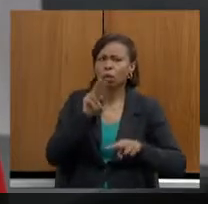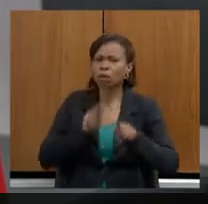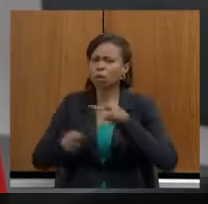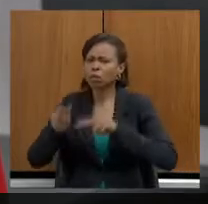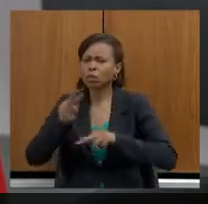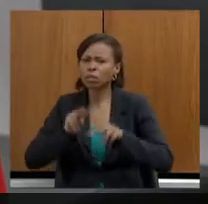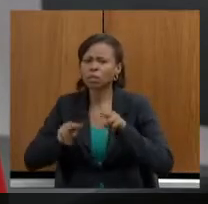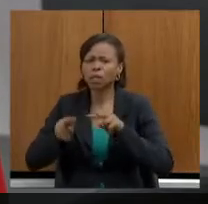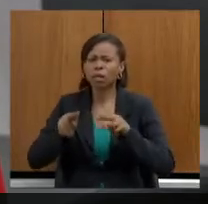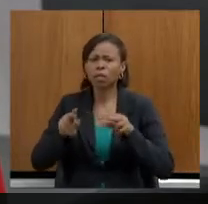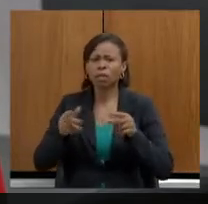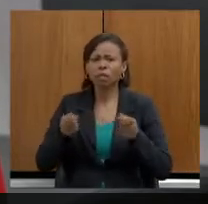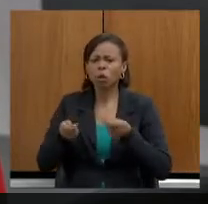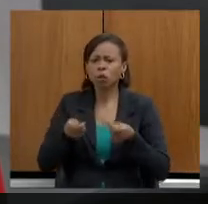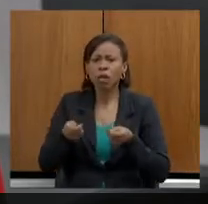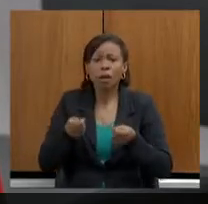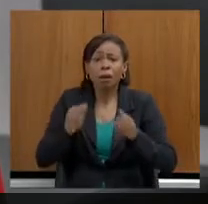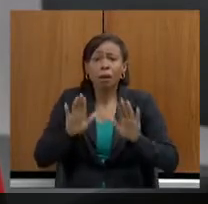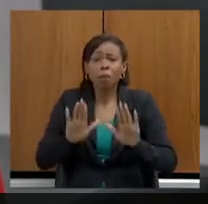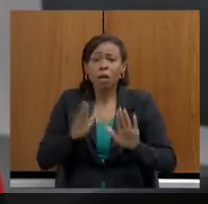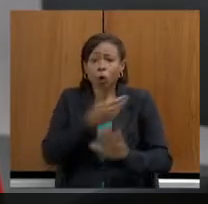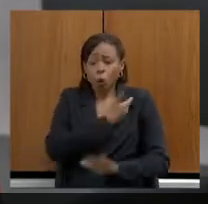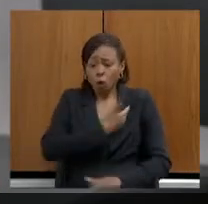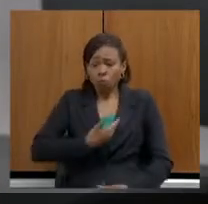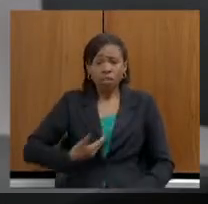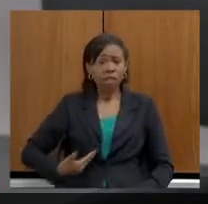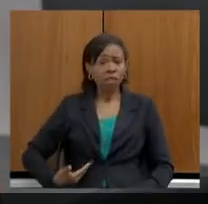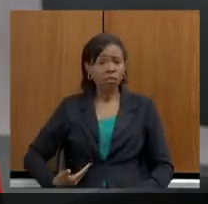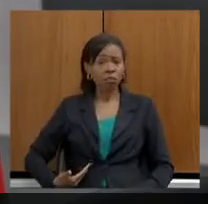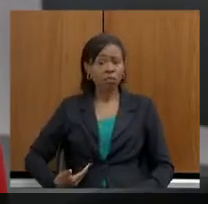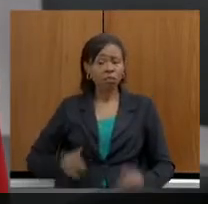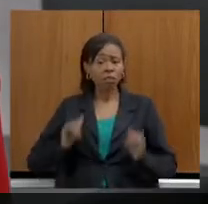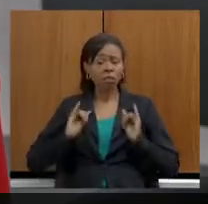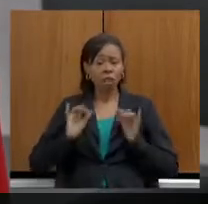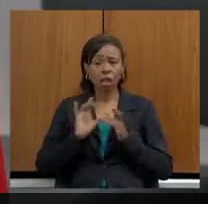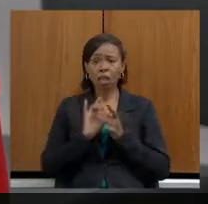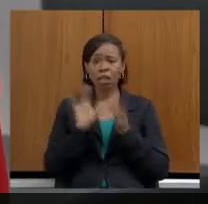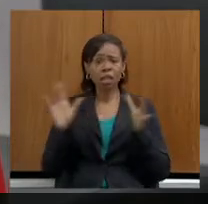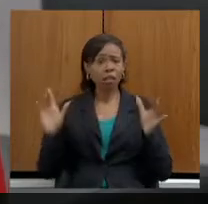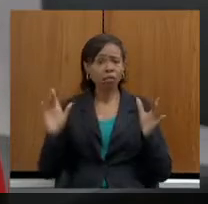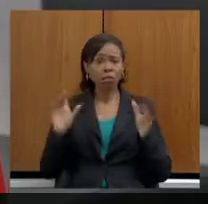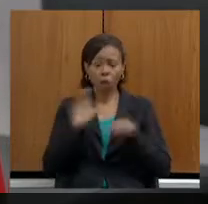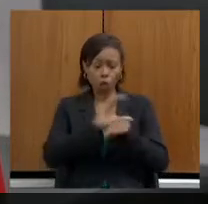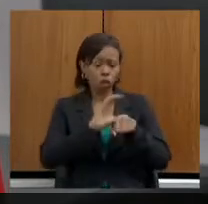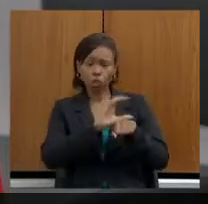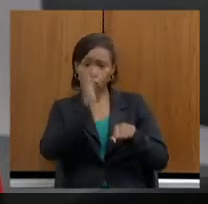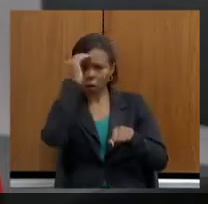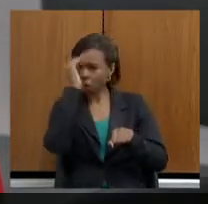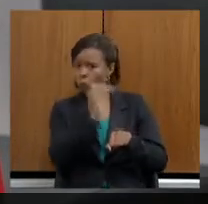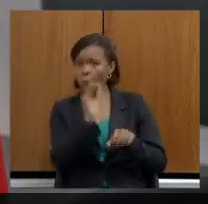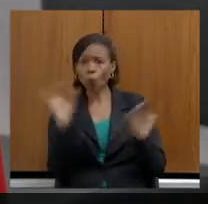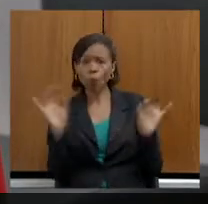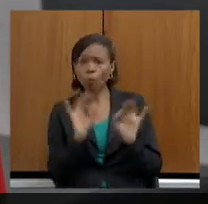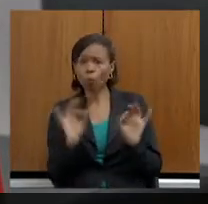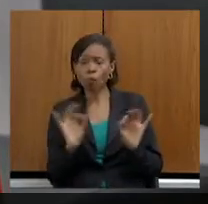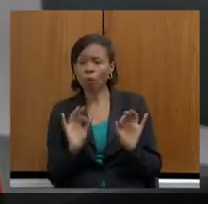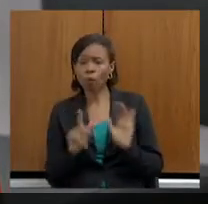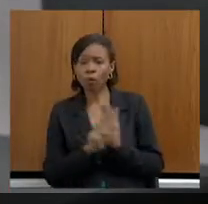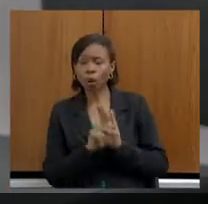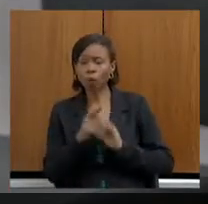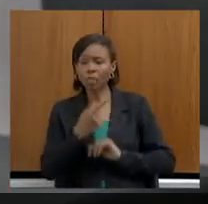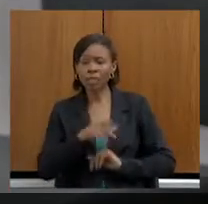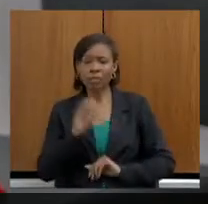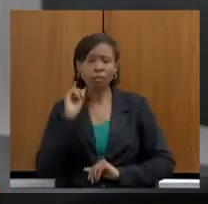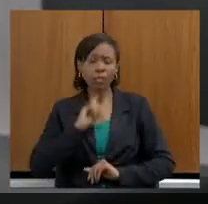e para atuar o governo segue livre descumprindo a constituição do Estado como se fosse algo